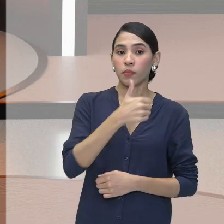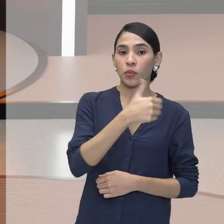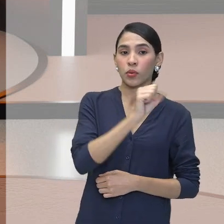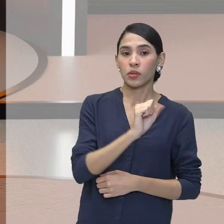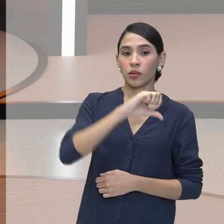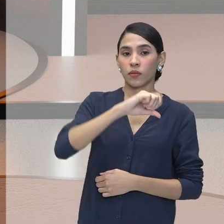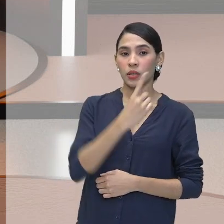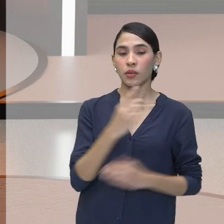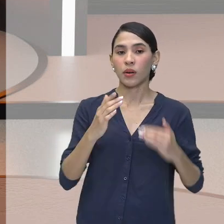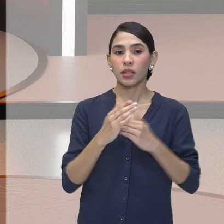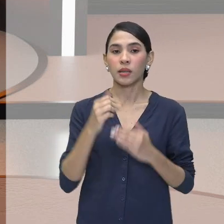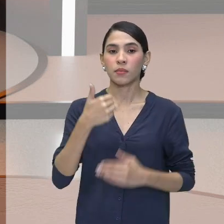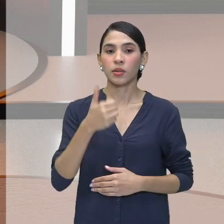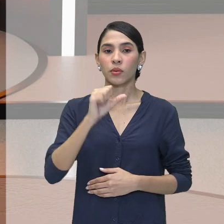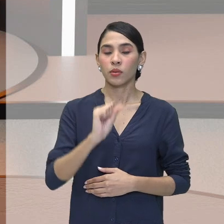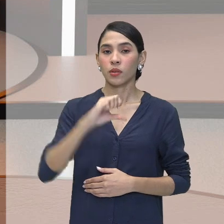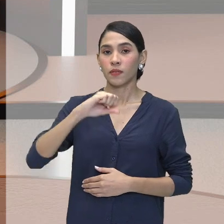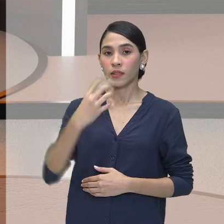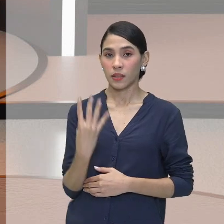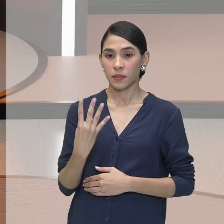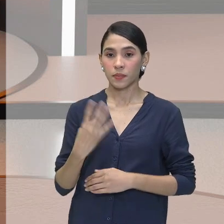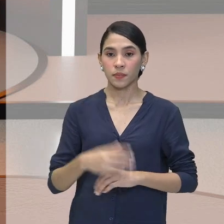até